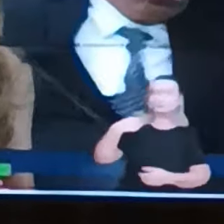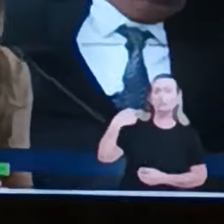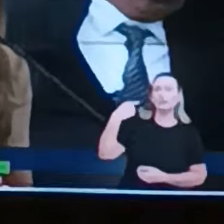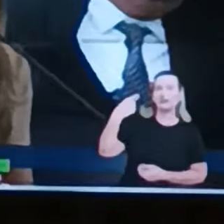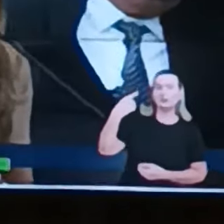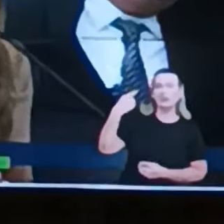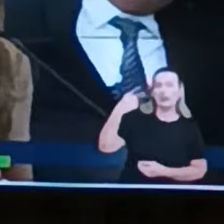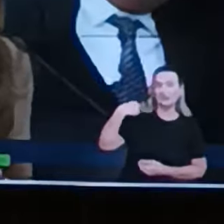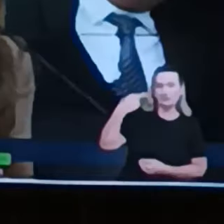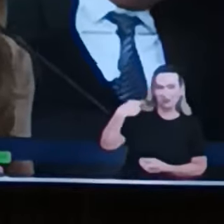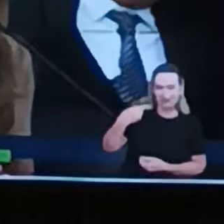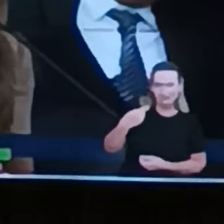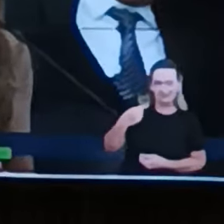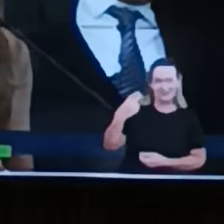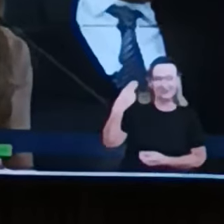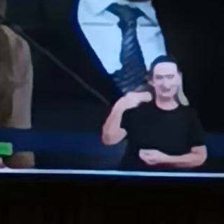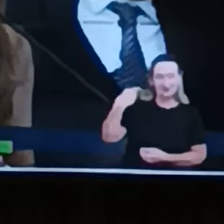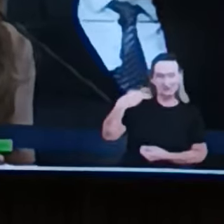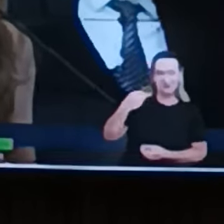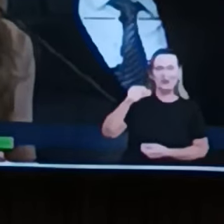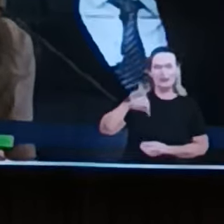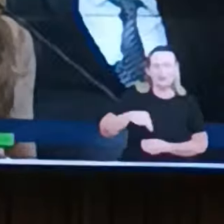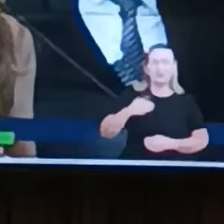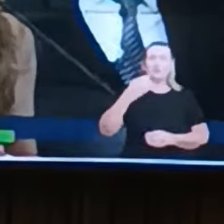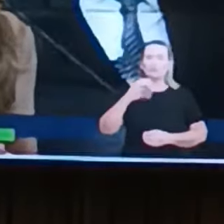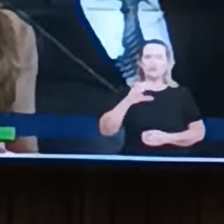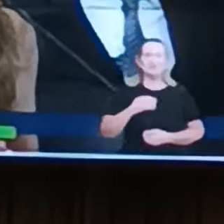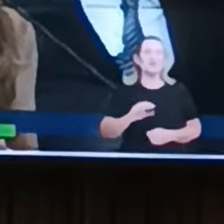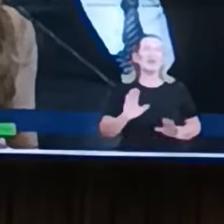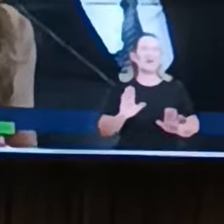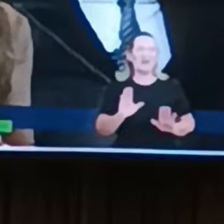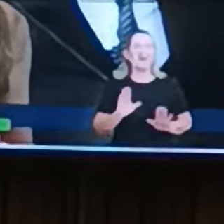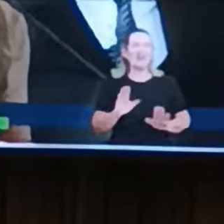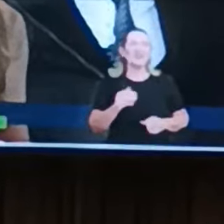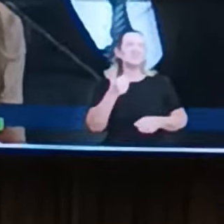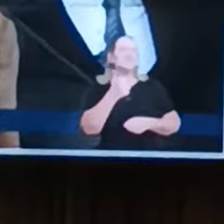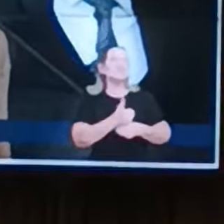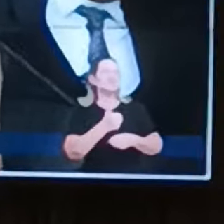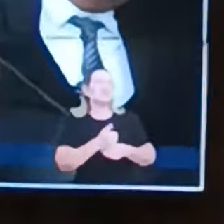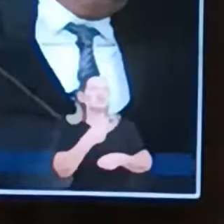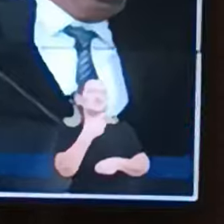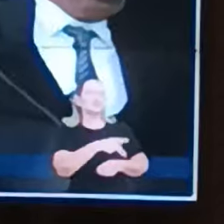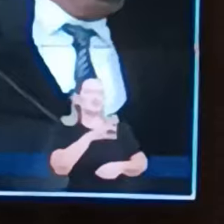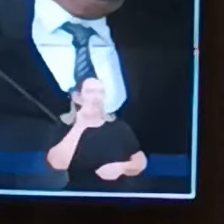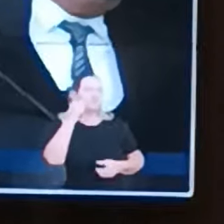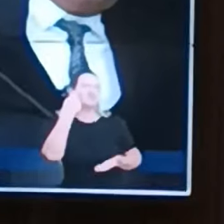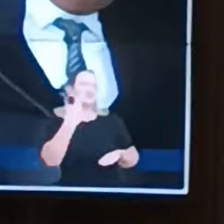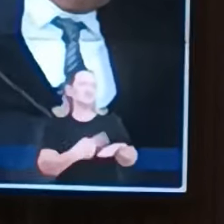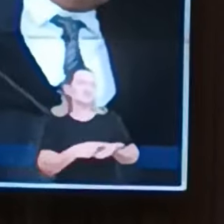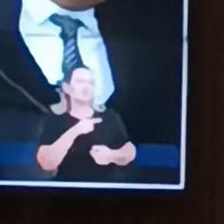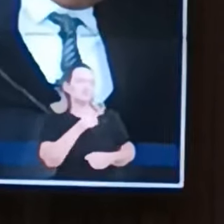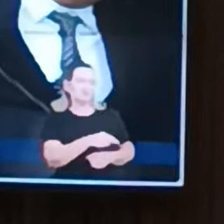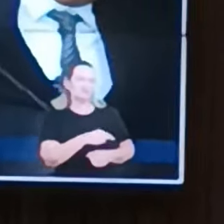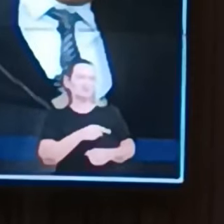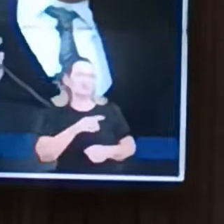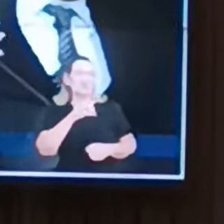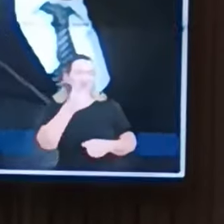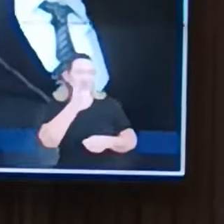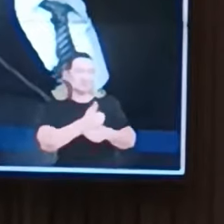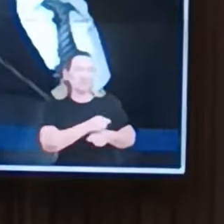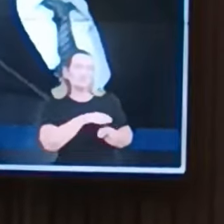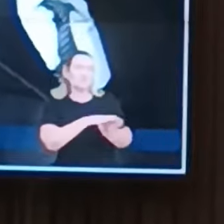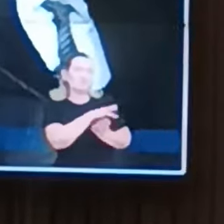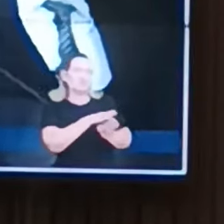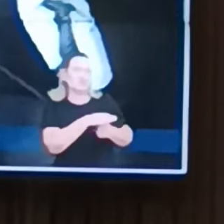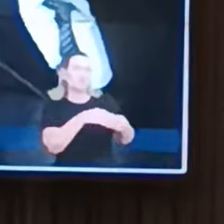e escutei que era o meu chefe que decidia a minha posição política e que decidia e me orientava e que